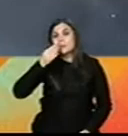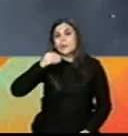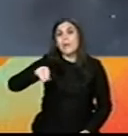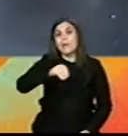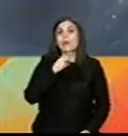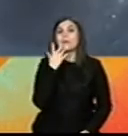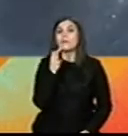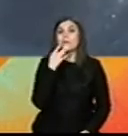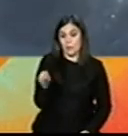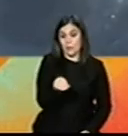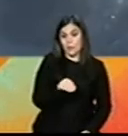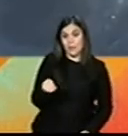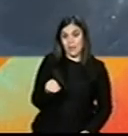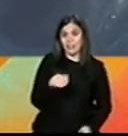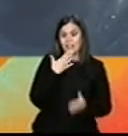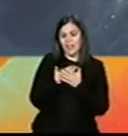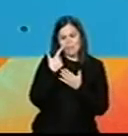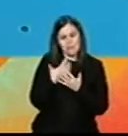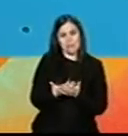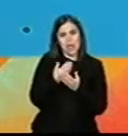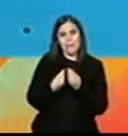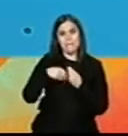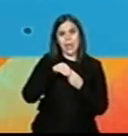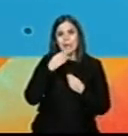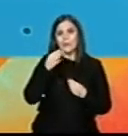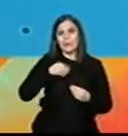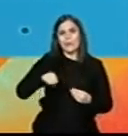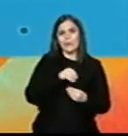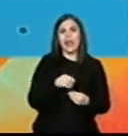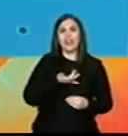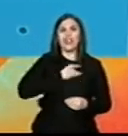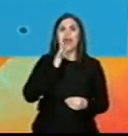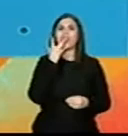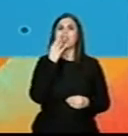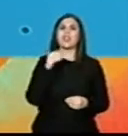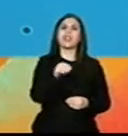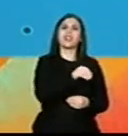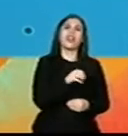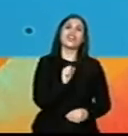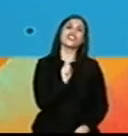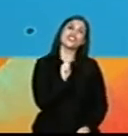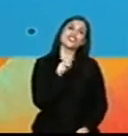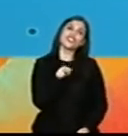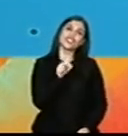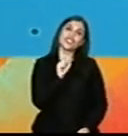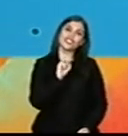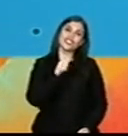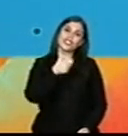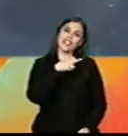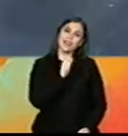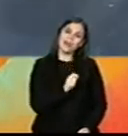pimenta. E o que vai tornar mais picante ainda é o gengibre. Tu gostas pouco de picante. Gengibre. Gostas, menina